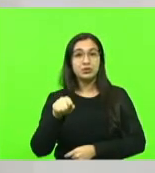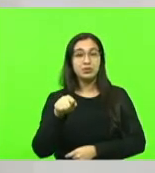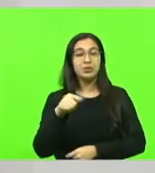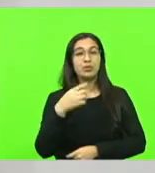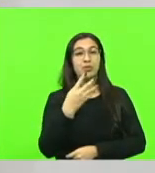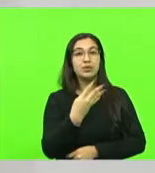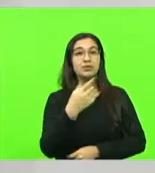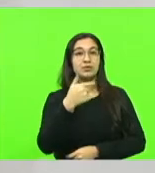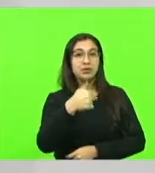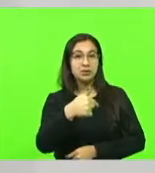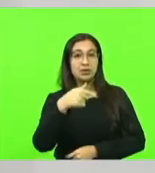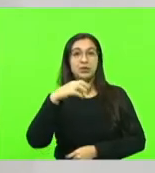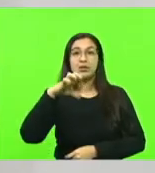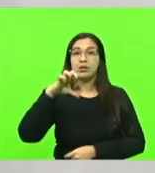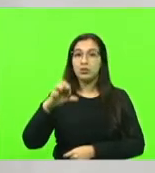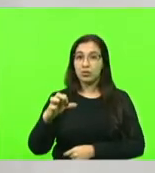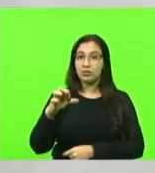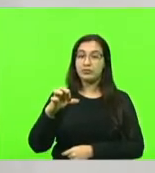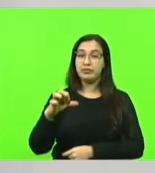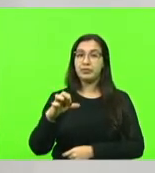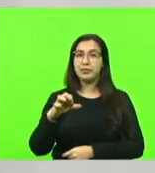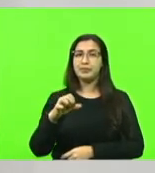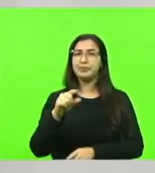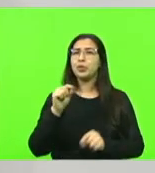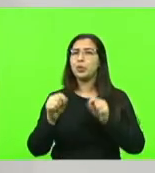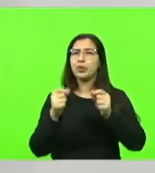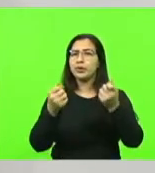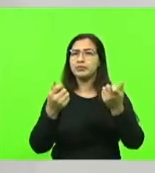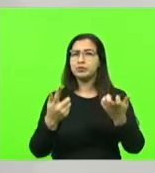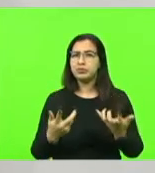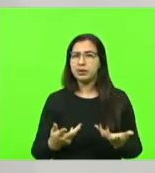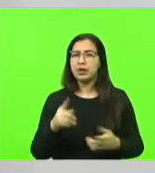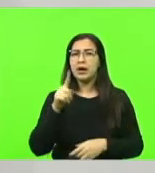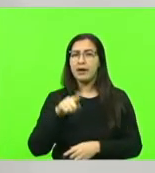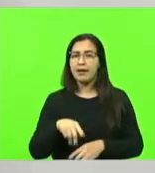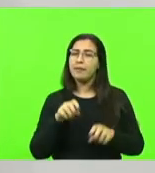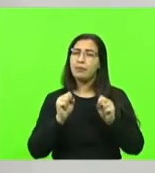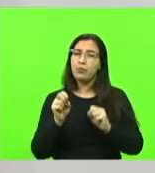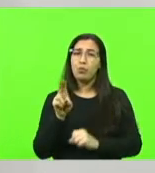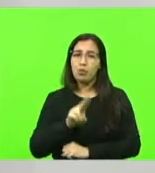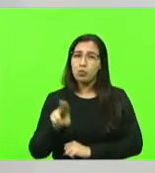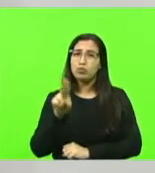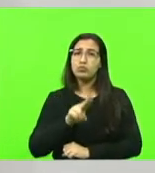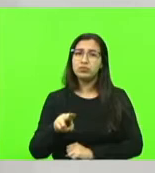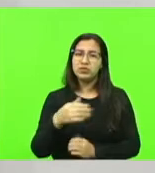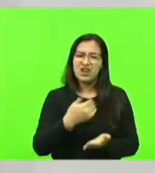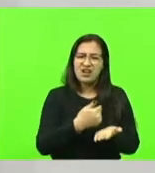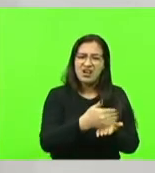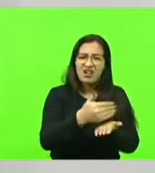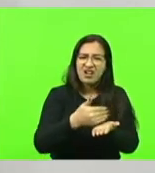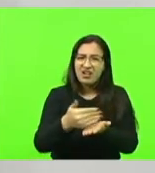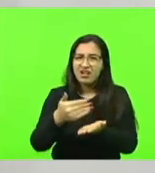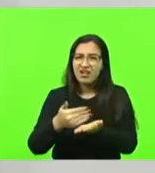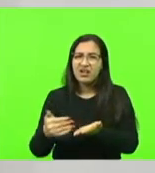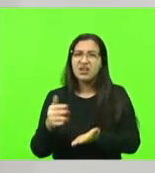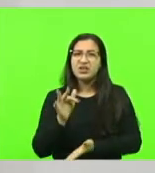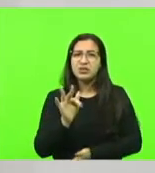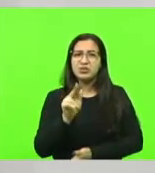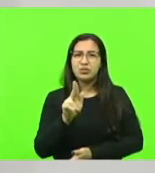17.479, que defende a utilização dos resíduos de fundição.